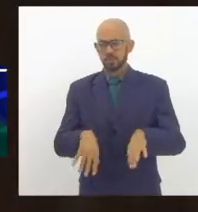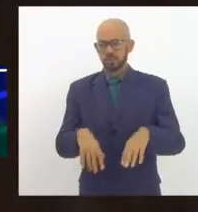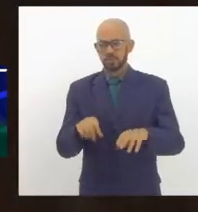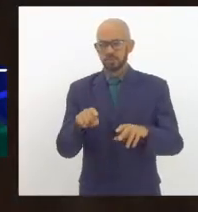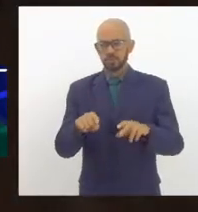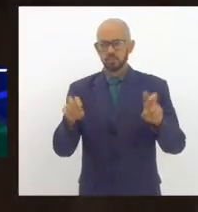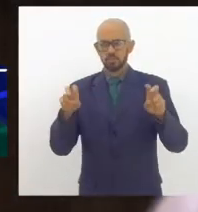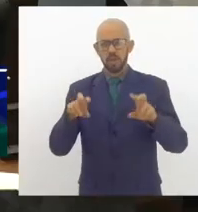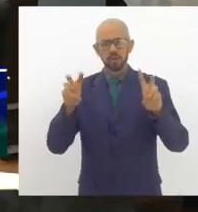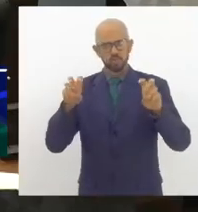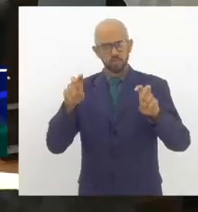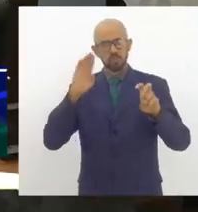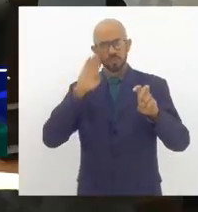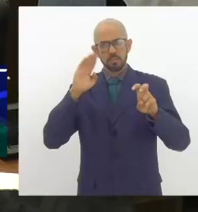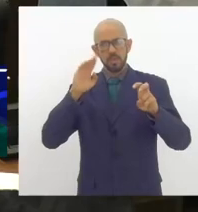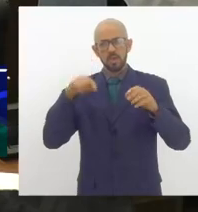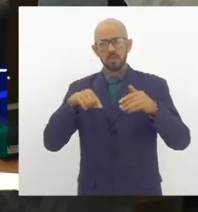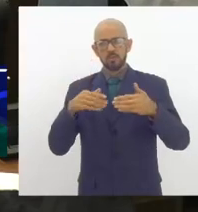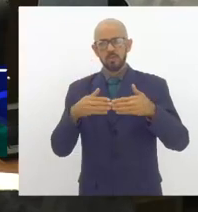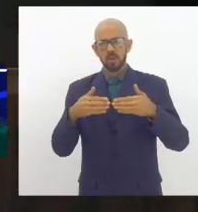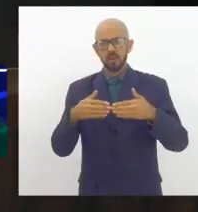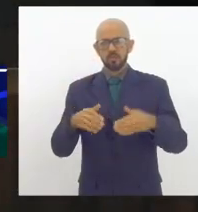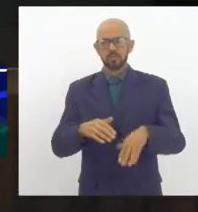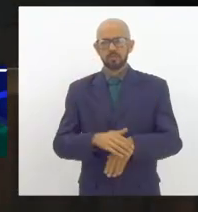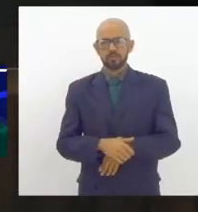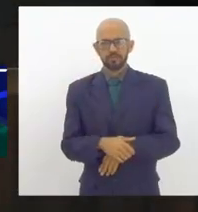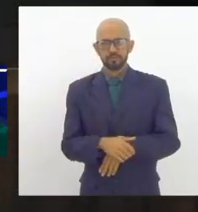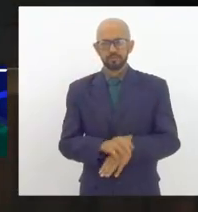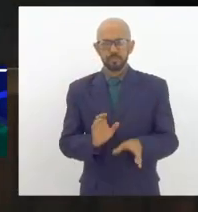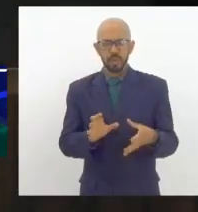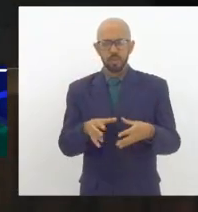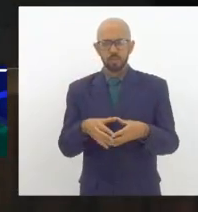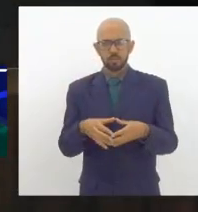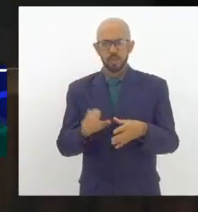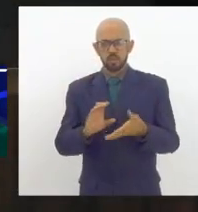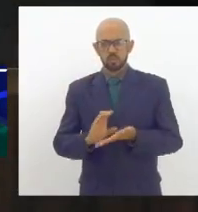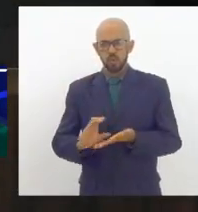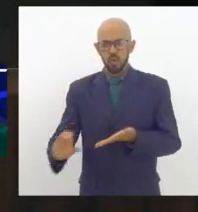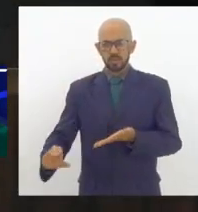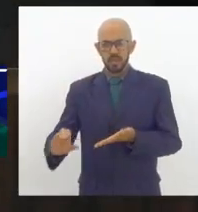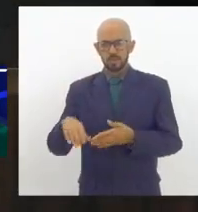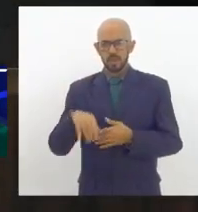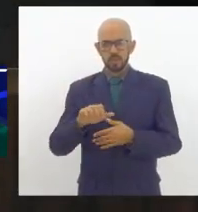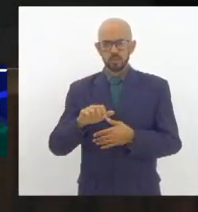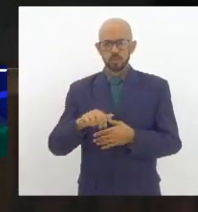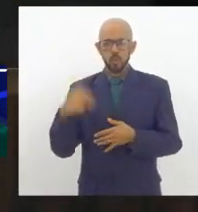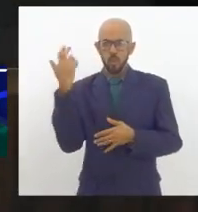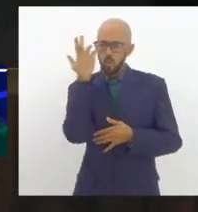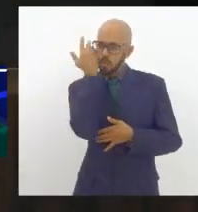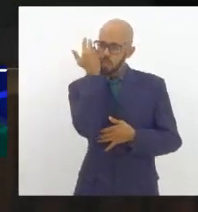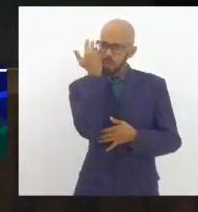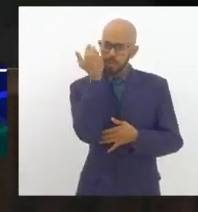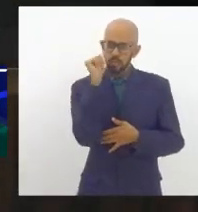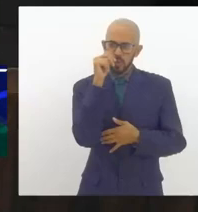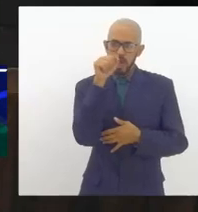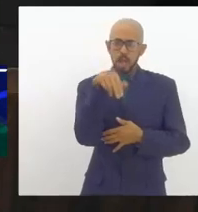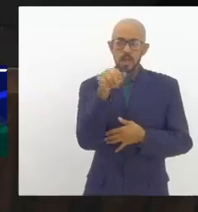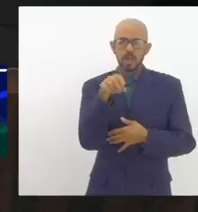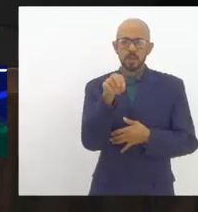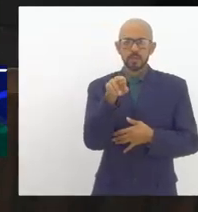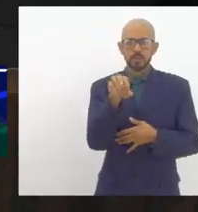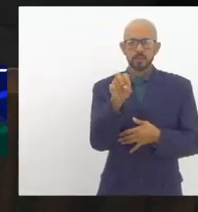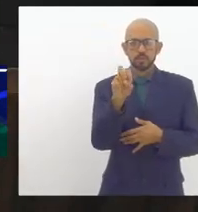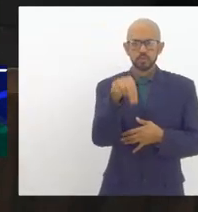Parecer numérico André é favorável da comissão de orçamento Deputado ele o amar tá do Anderson